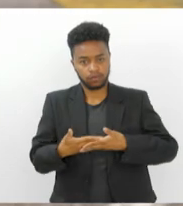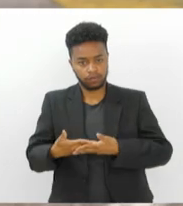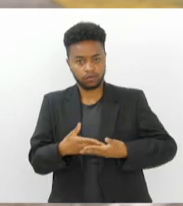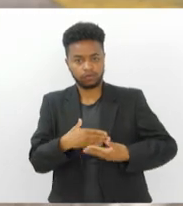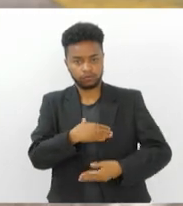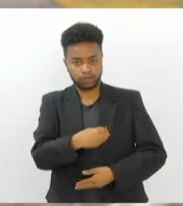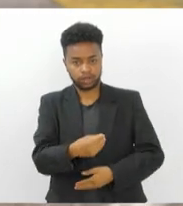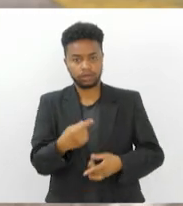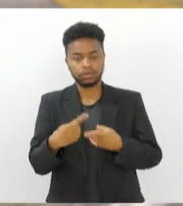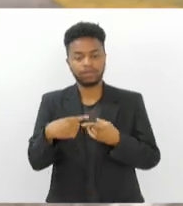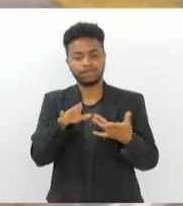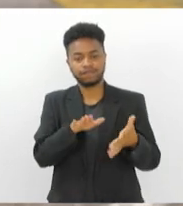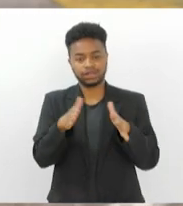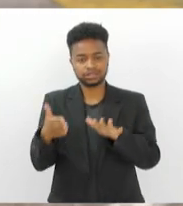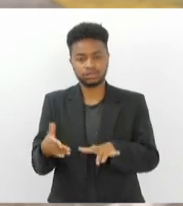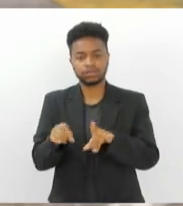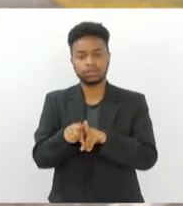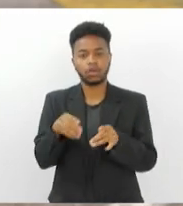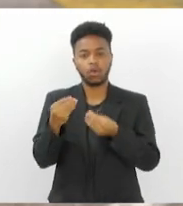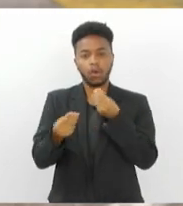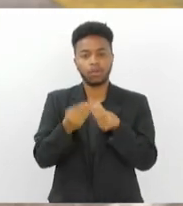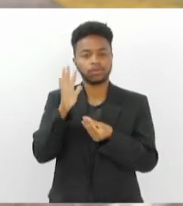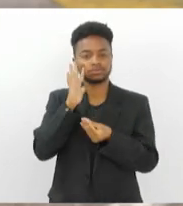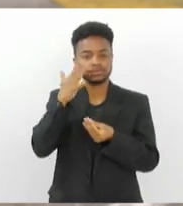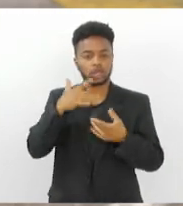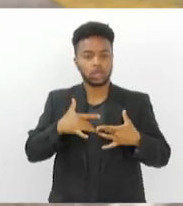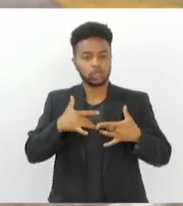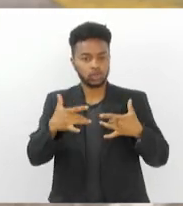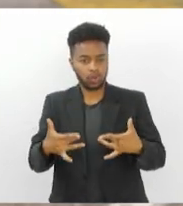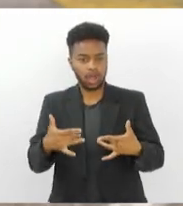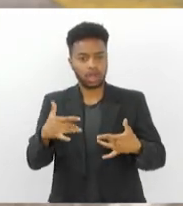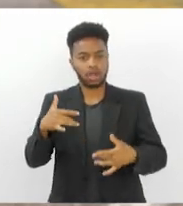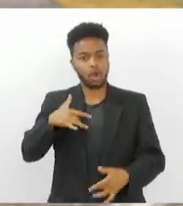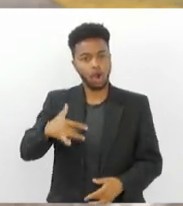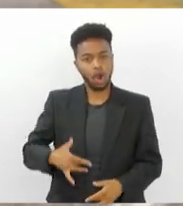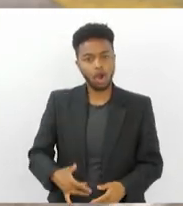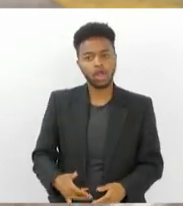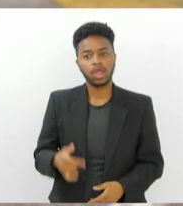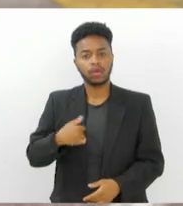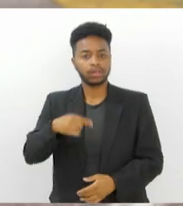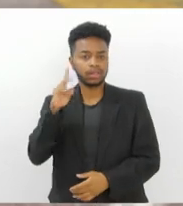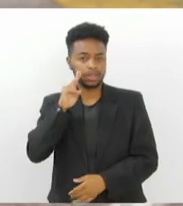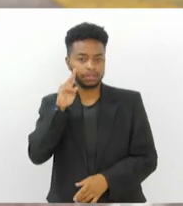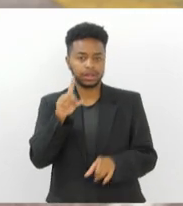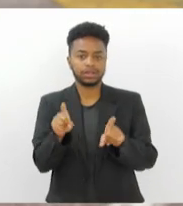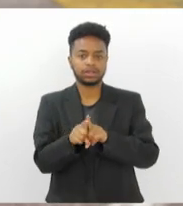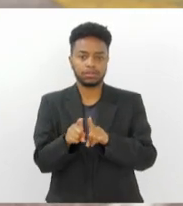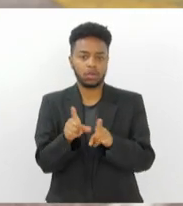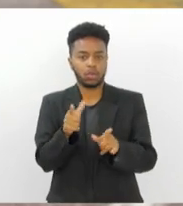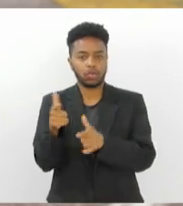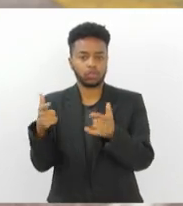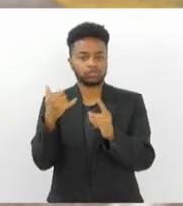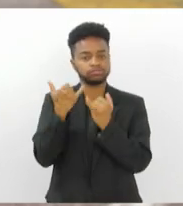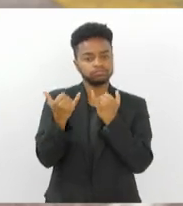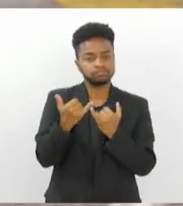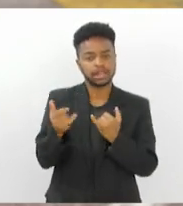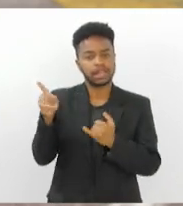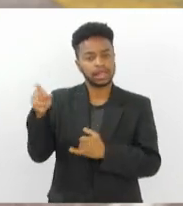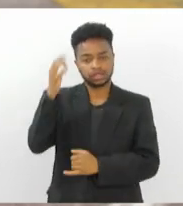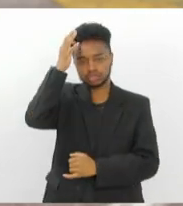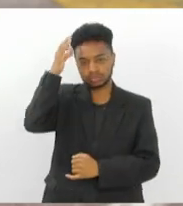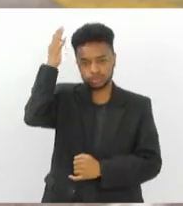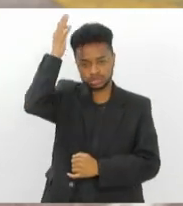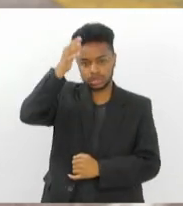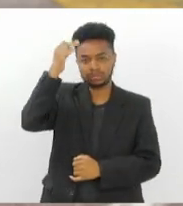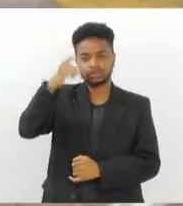faleceu e todo o processo de doação foi muito emocionante para mim Lembrei de alguns casos parecidos lá no estado do Espírito Santo onde eu tive